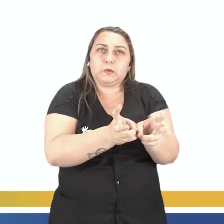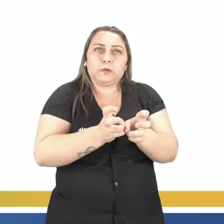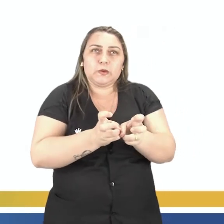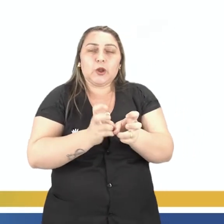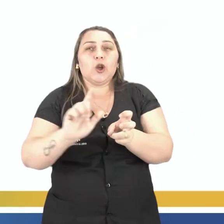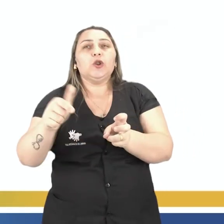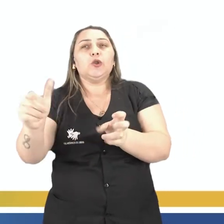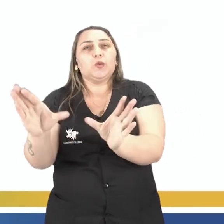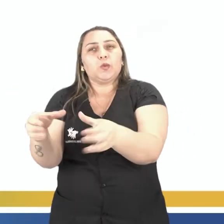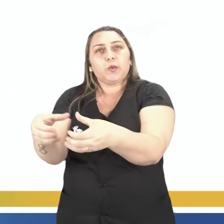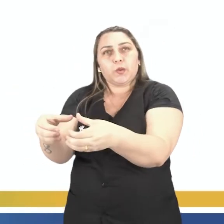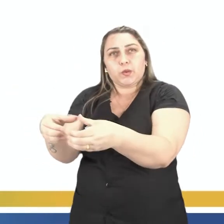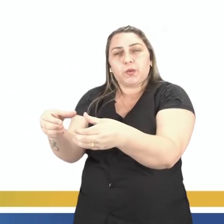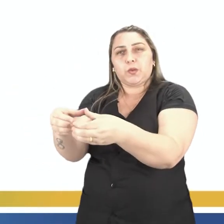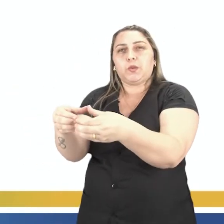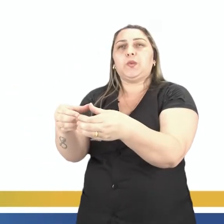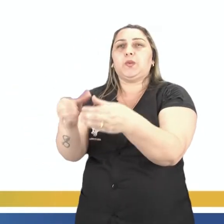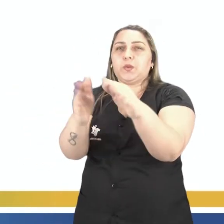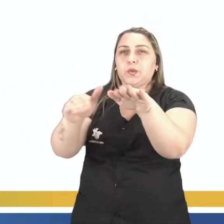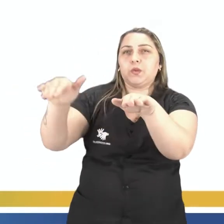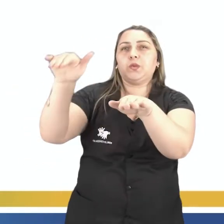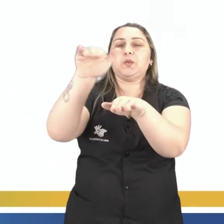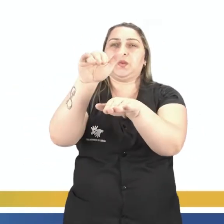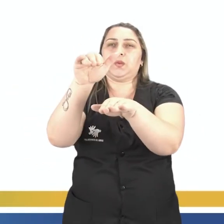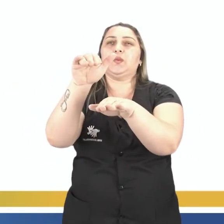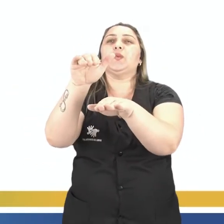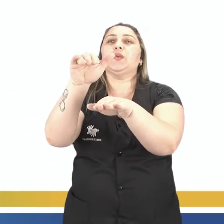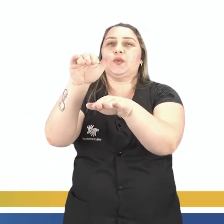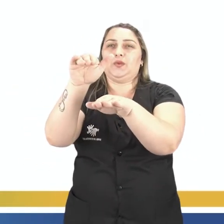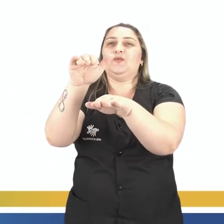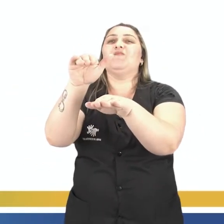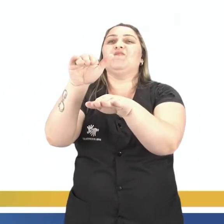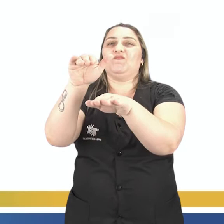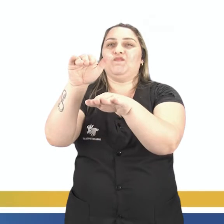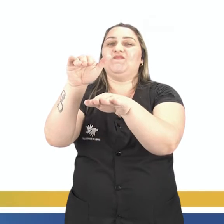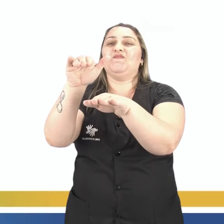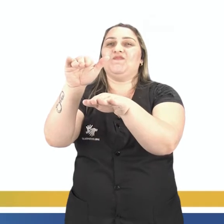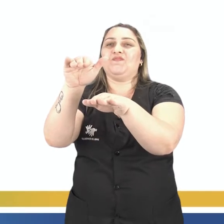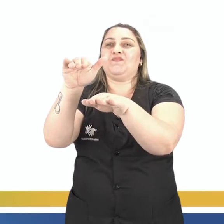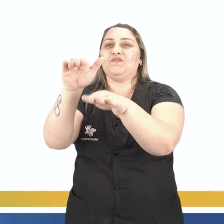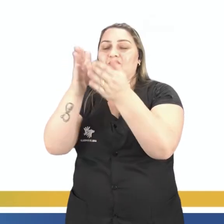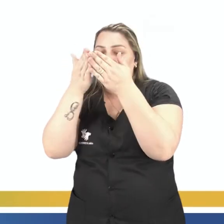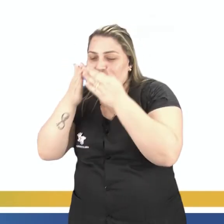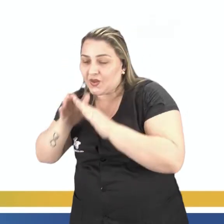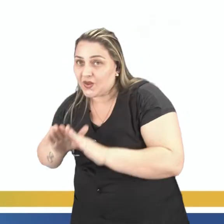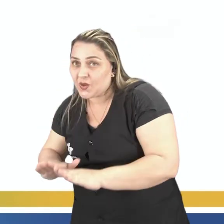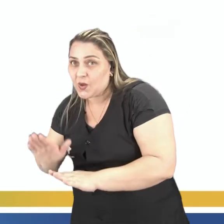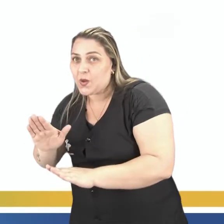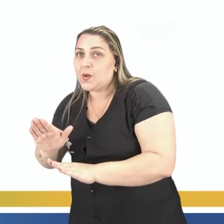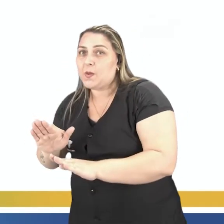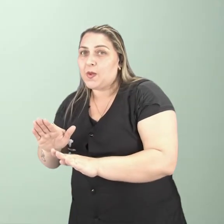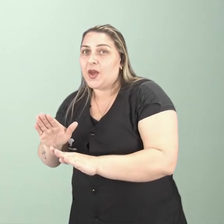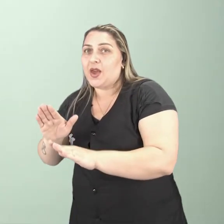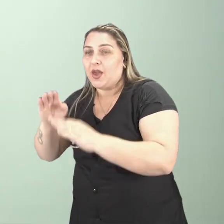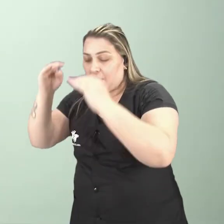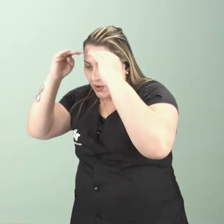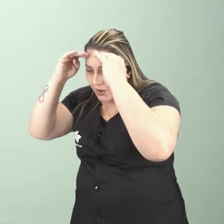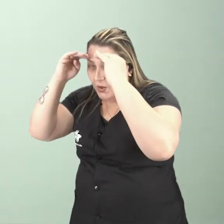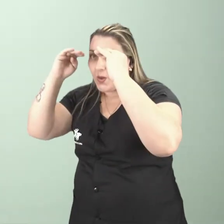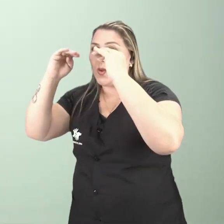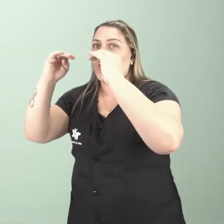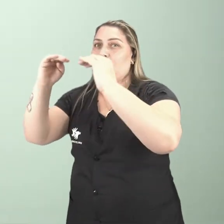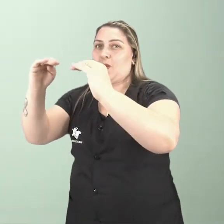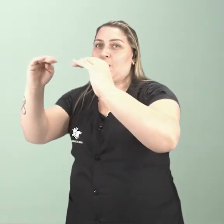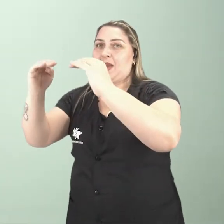exploração de uma classe sobre outra, no caso, a classe subalterna, a classe hegemônica explorando a